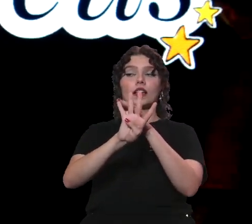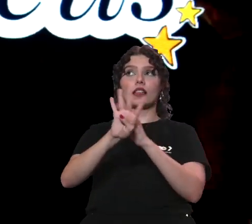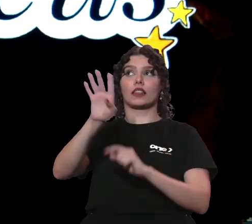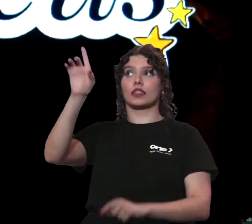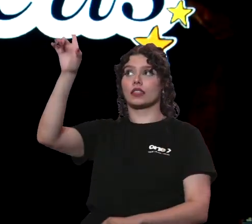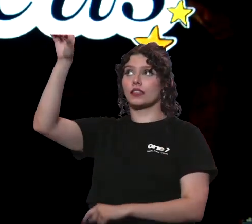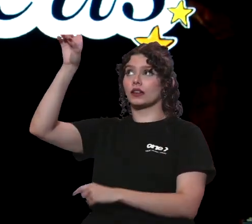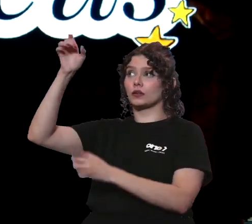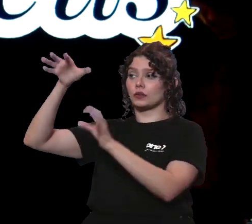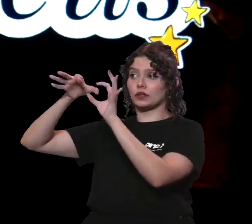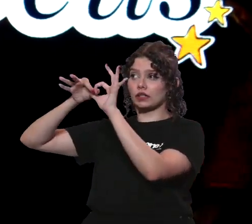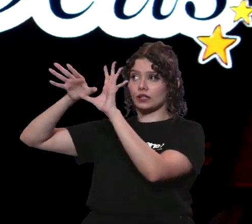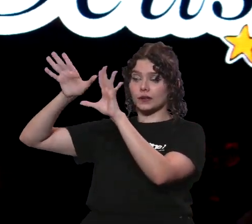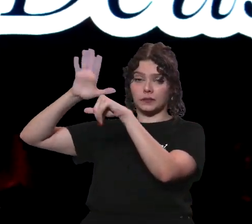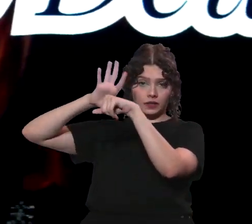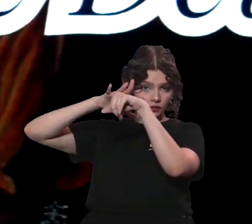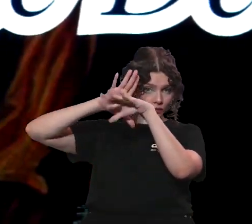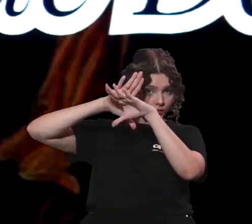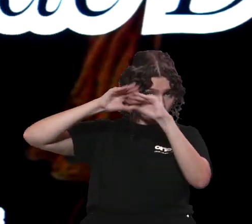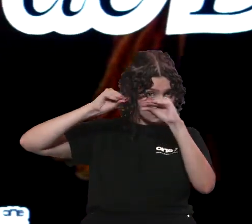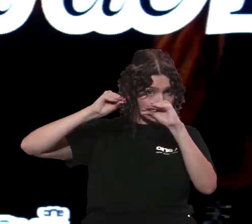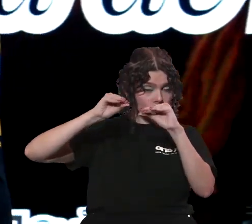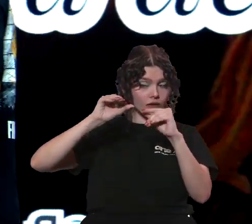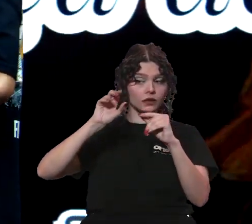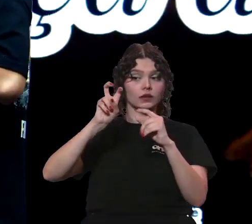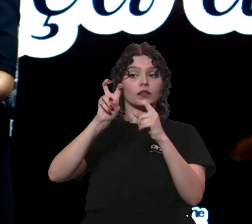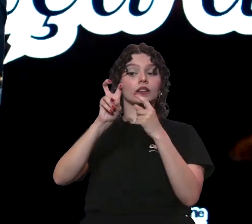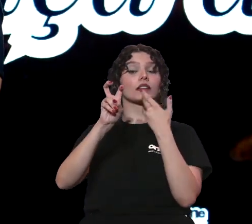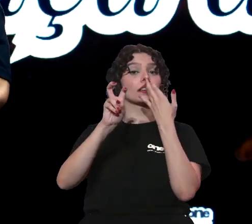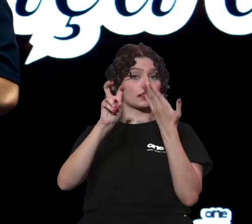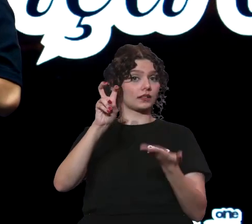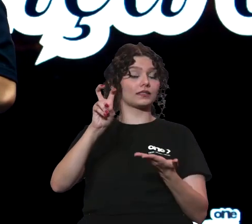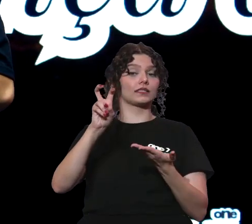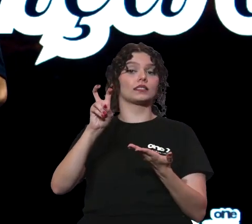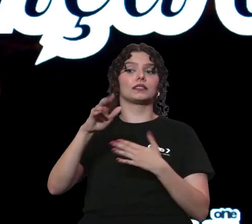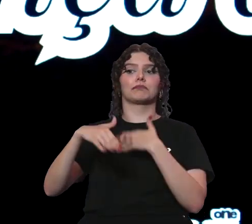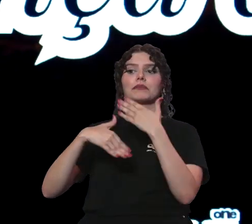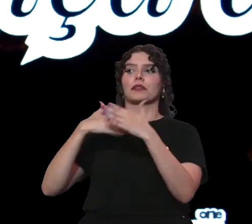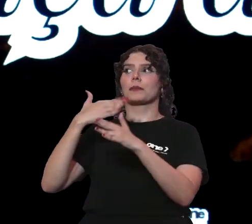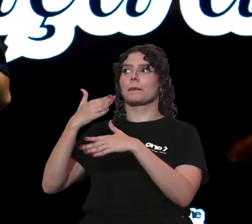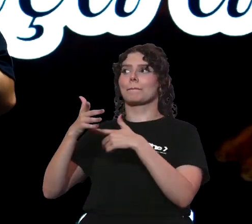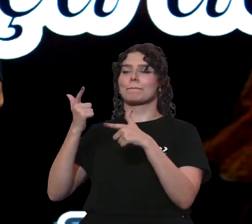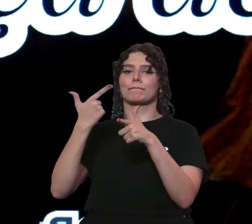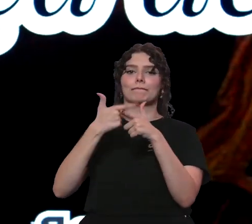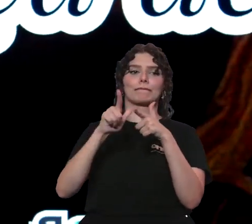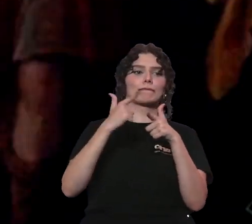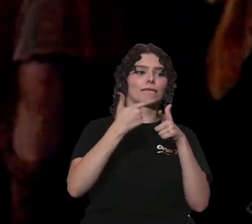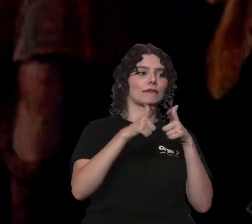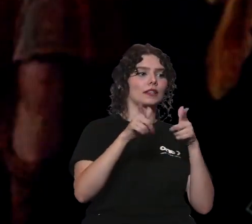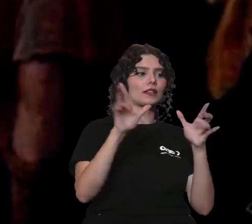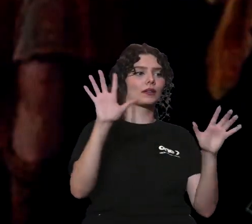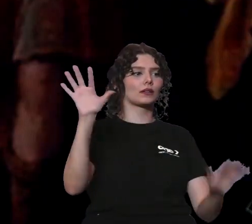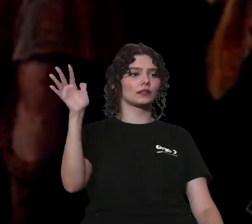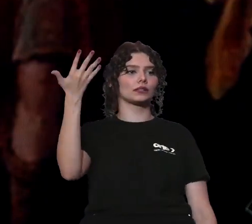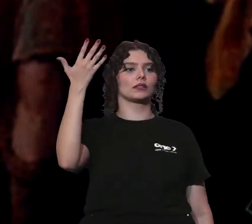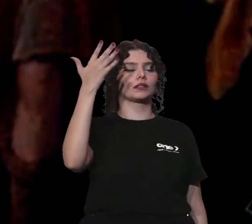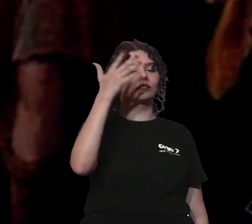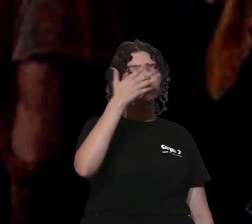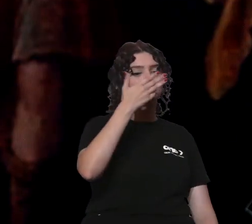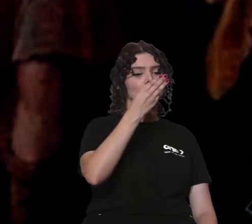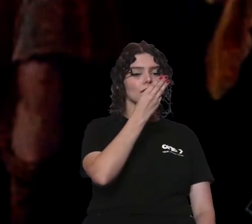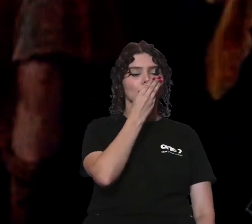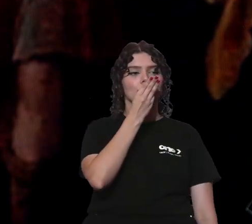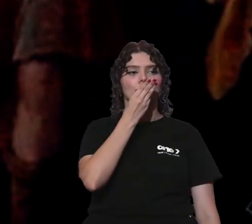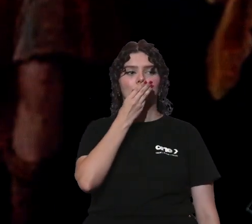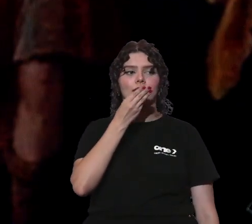as nossas feridas. A quinta vem depois desse rolo que aconteceu com Mical. E só um